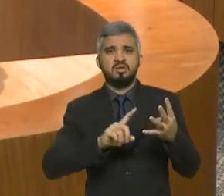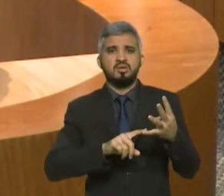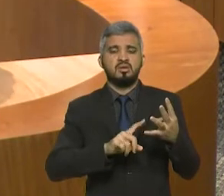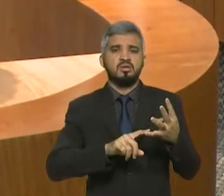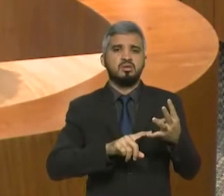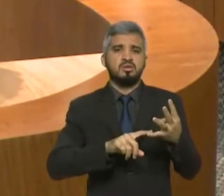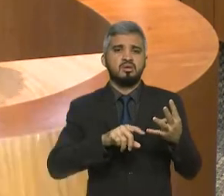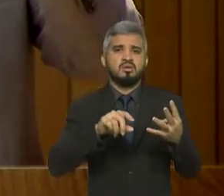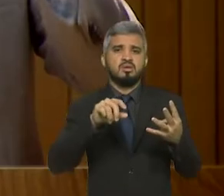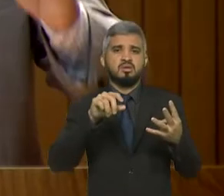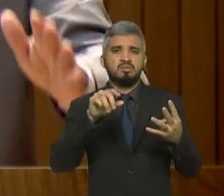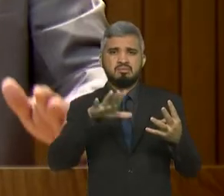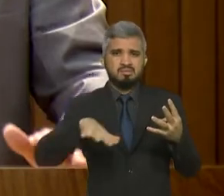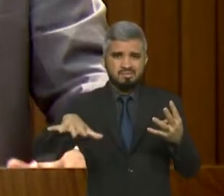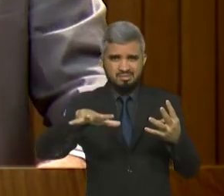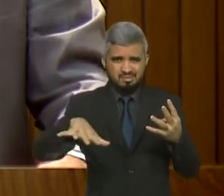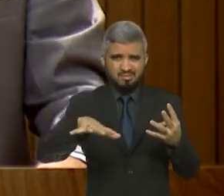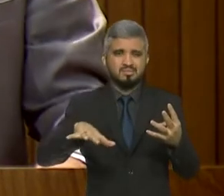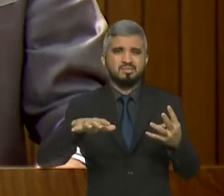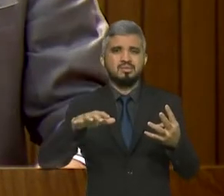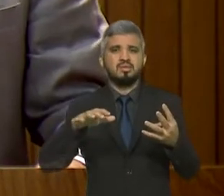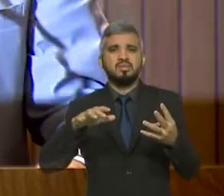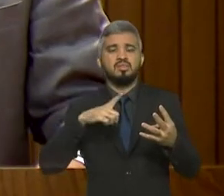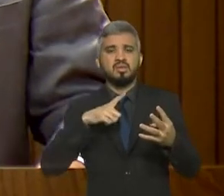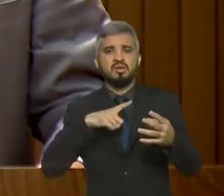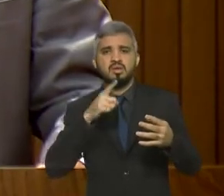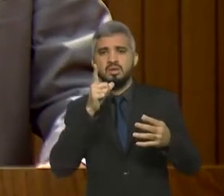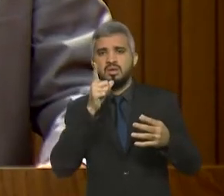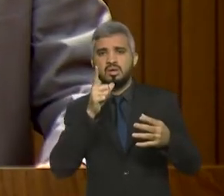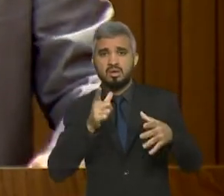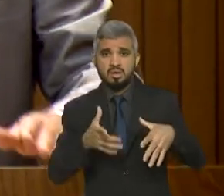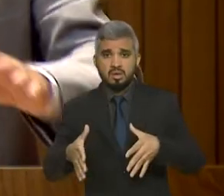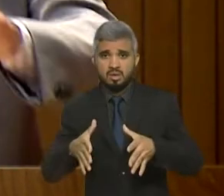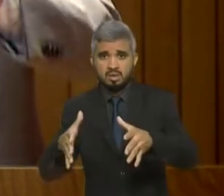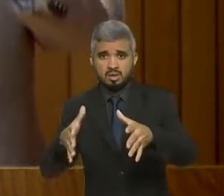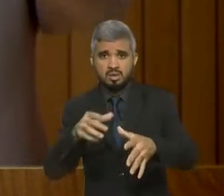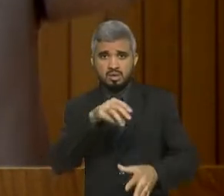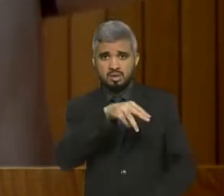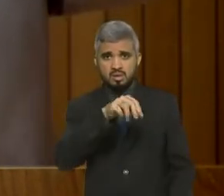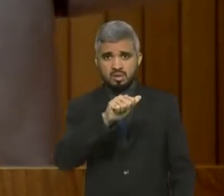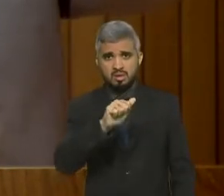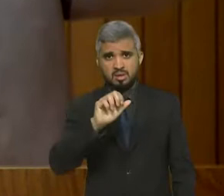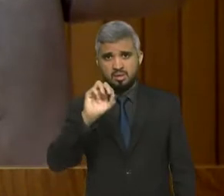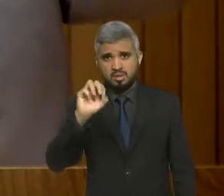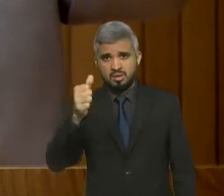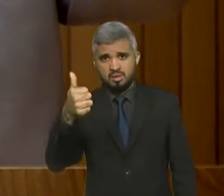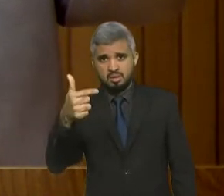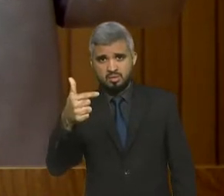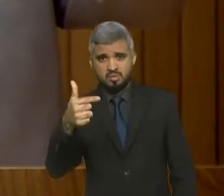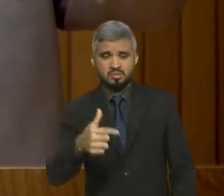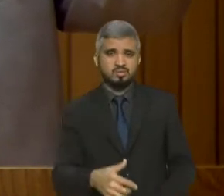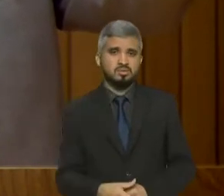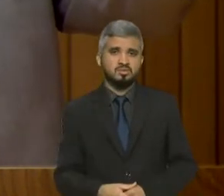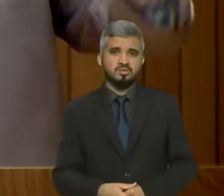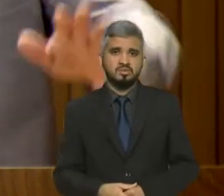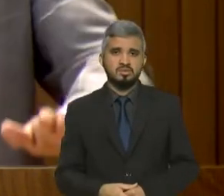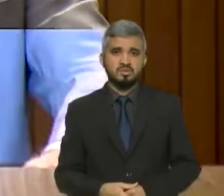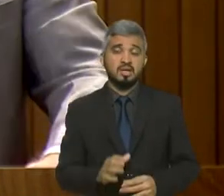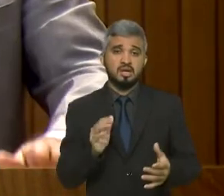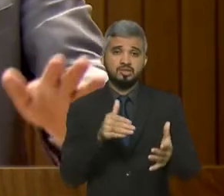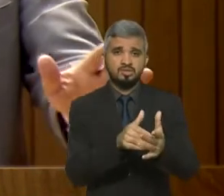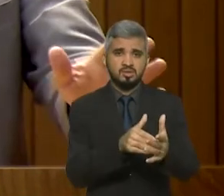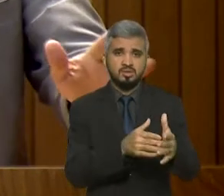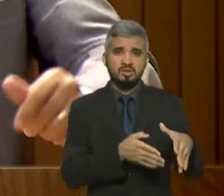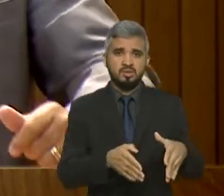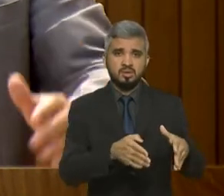ali nós somos cortados pela MA-012, que chega até a